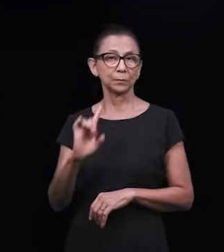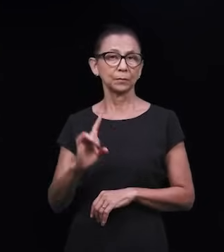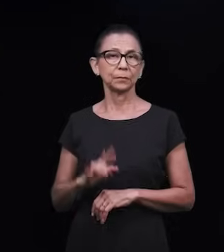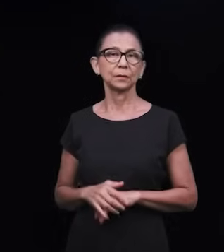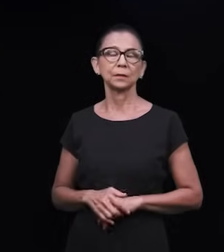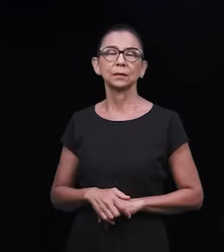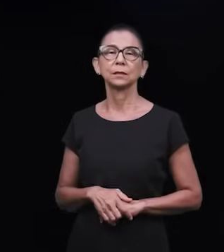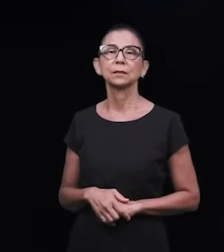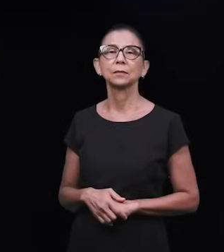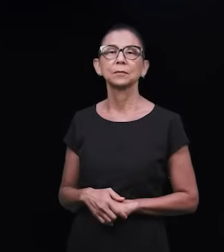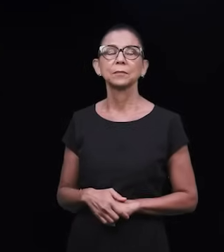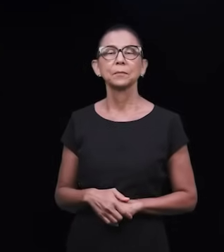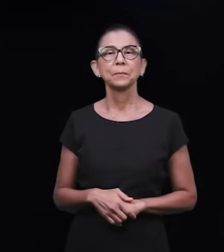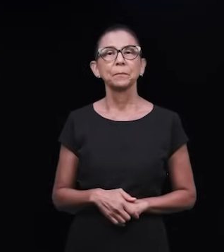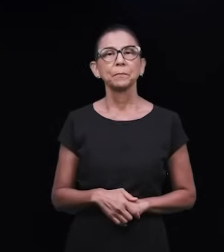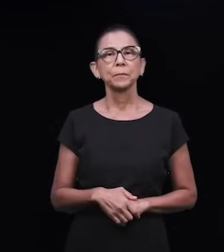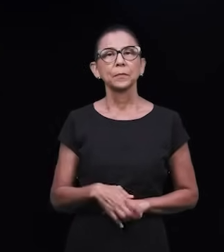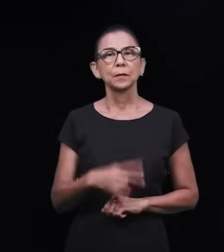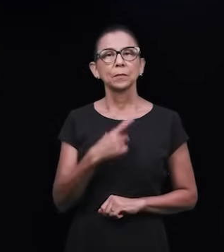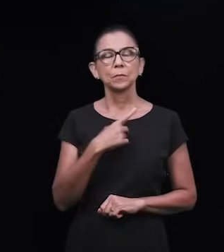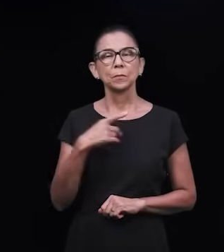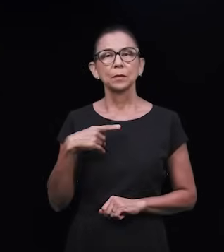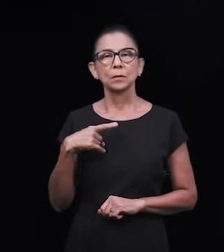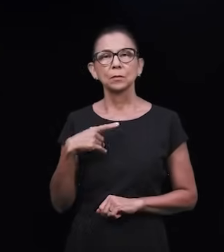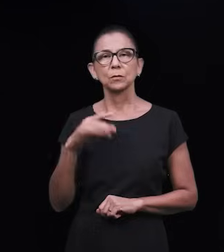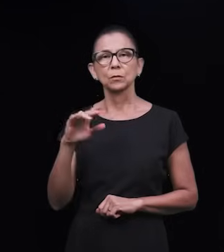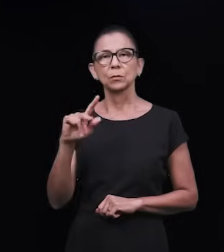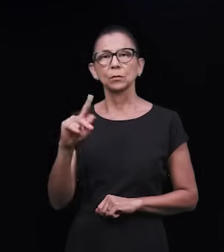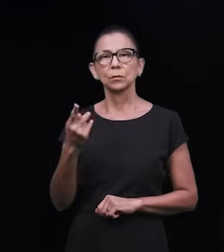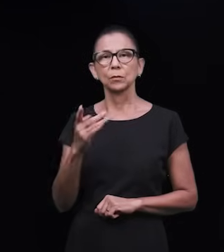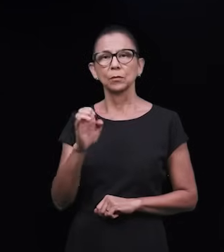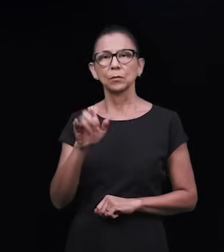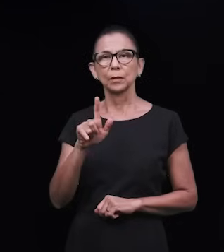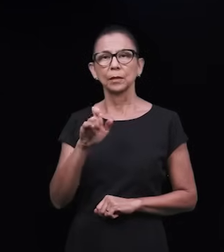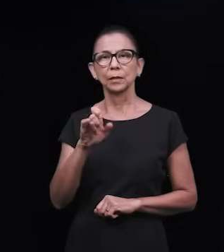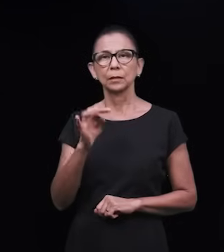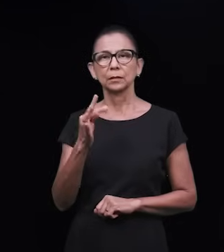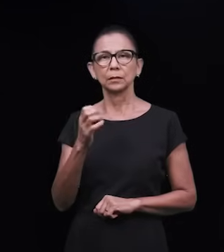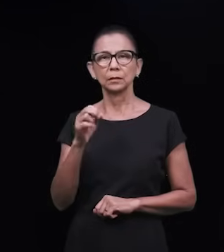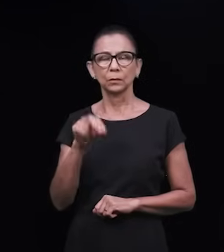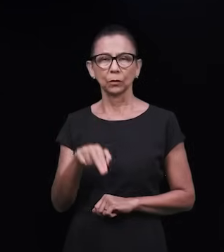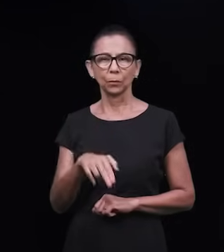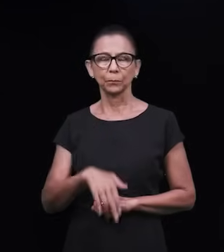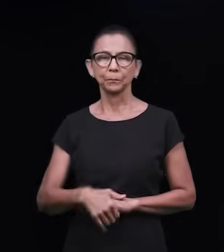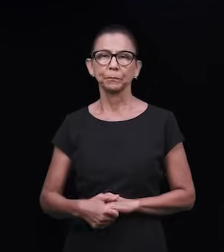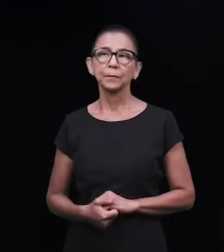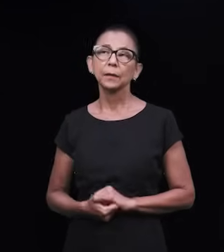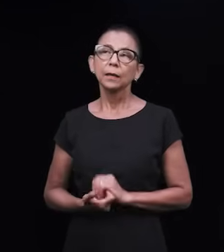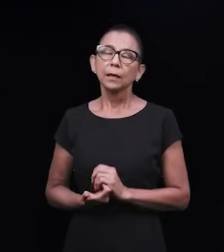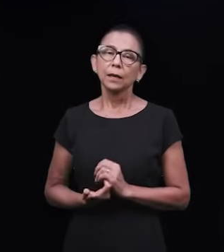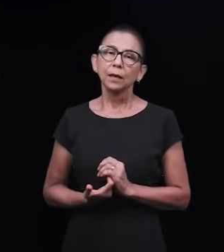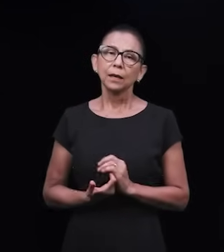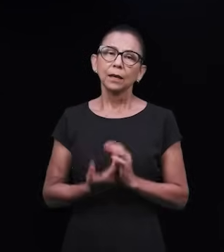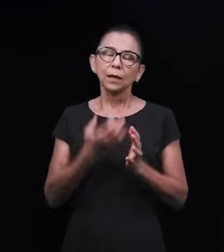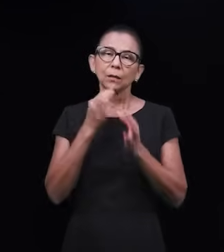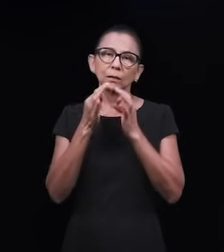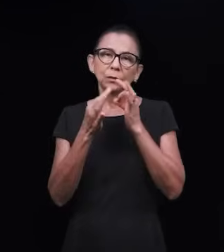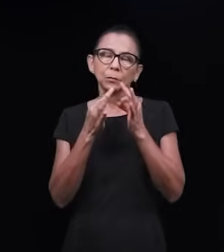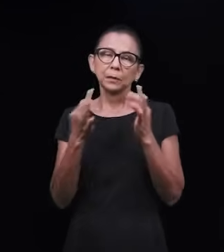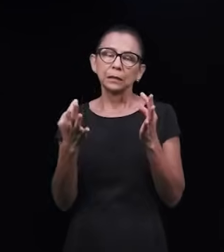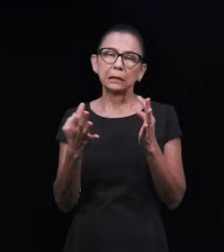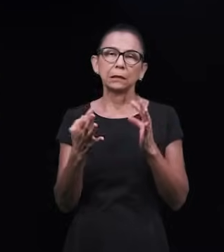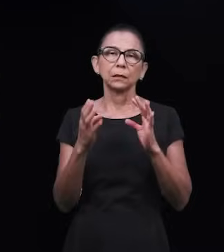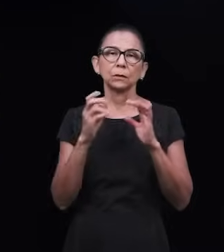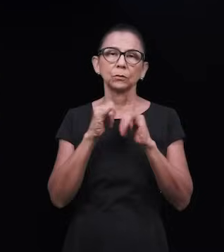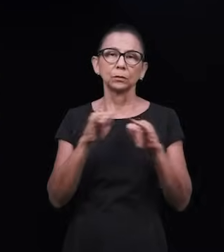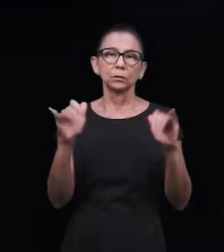parte do Ministério do Pastor Everton, e hoje eu queria deixar aqui um breve relato sobre o programa